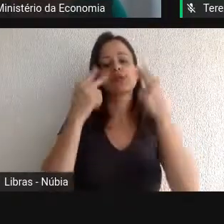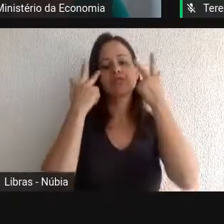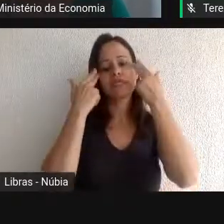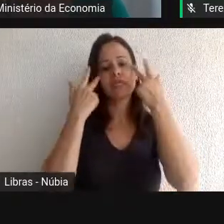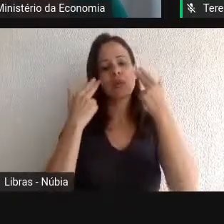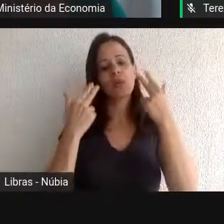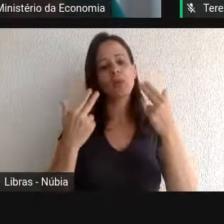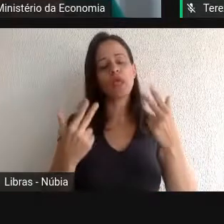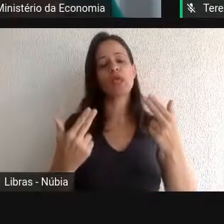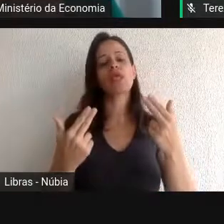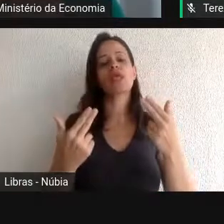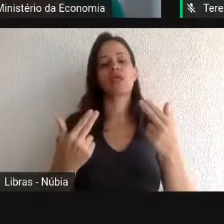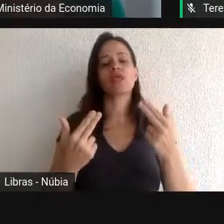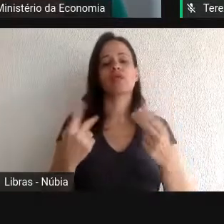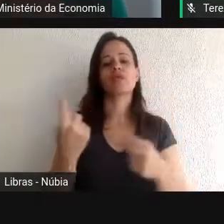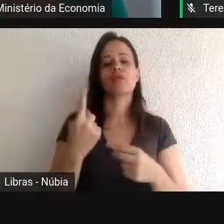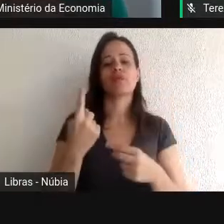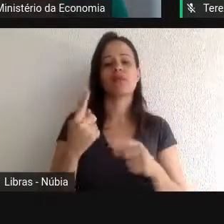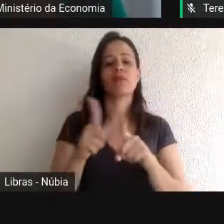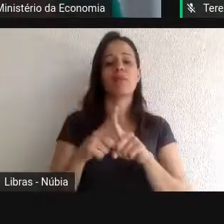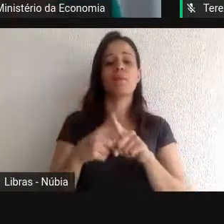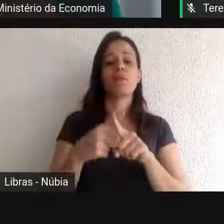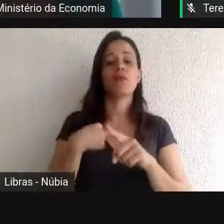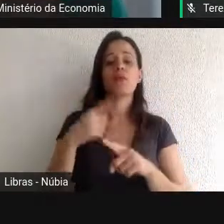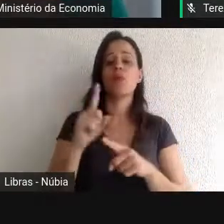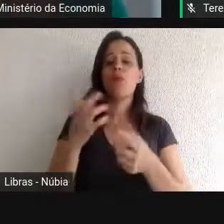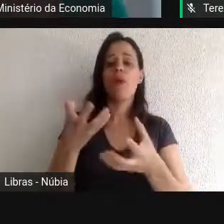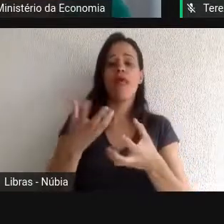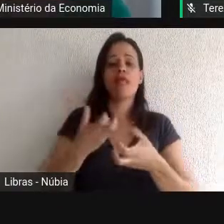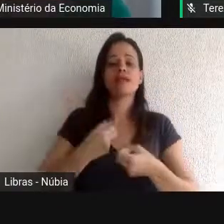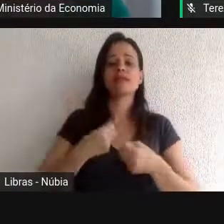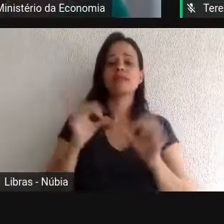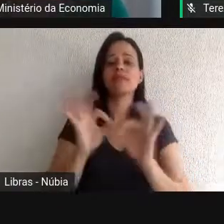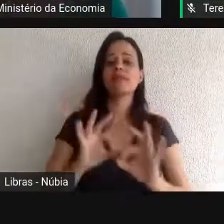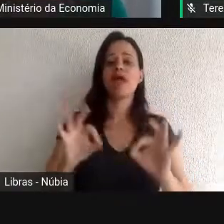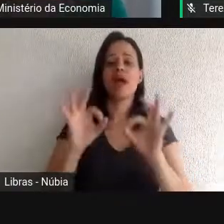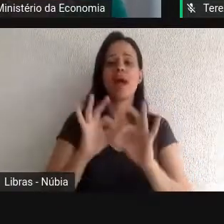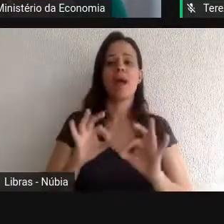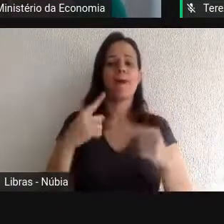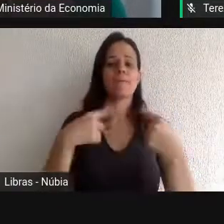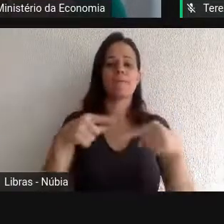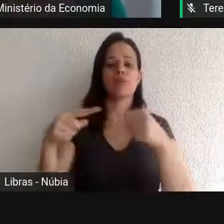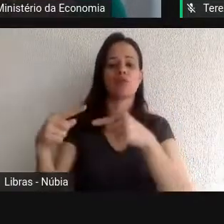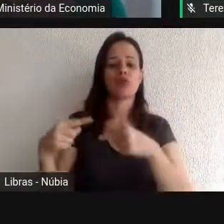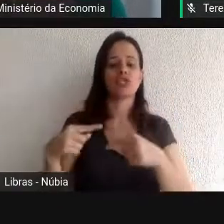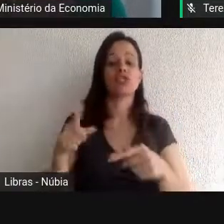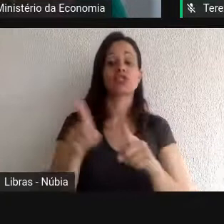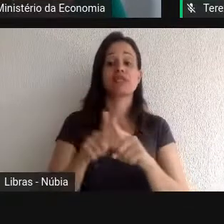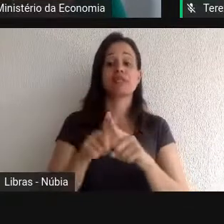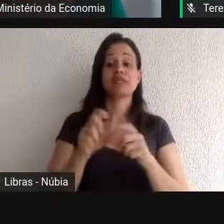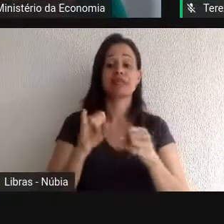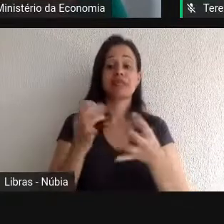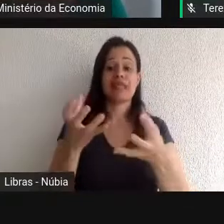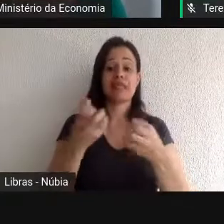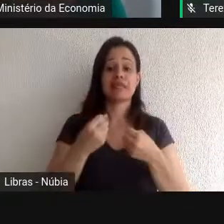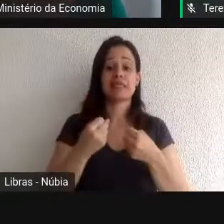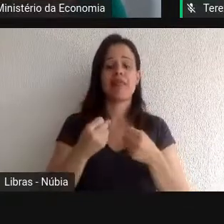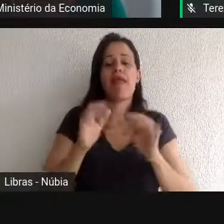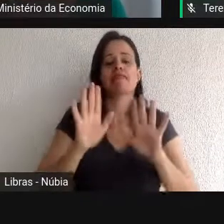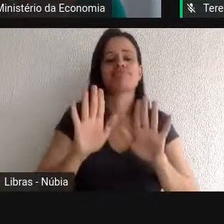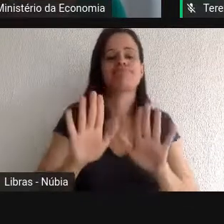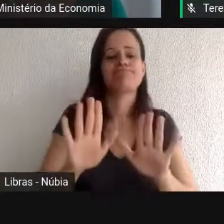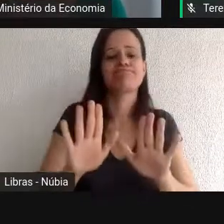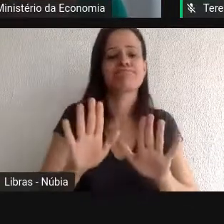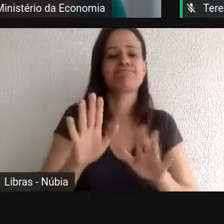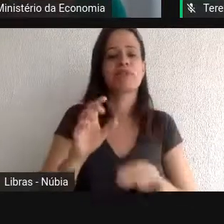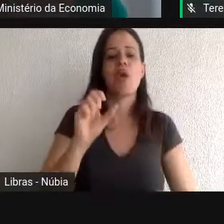relação a isso. Primeiro, porque eu não tenho nem recebido a pressão política, e se receber, para na porta. Ou a gente fala,